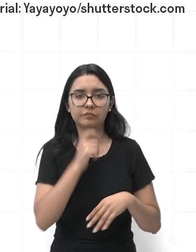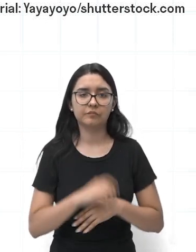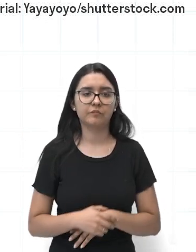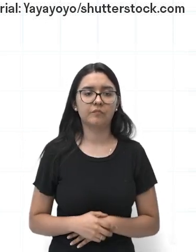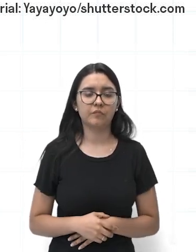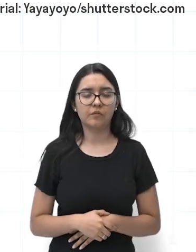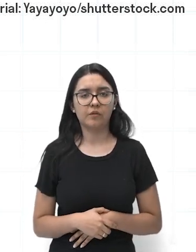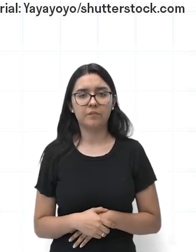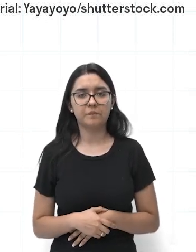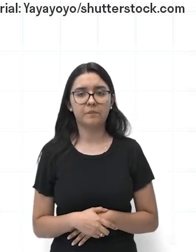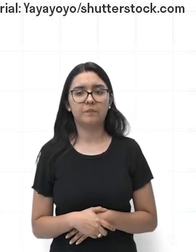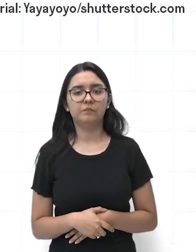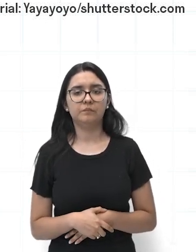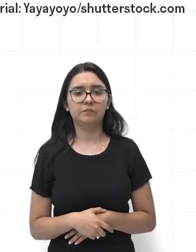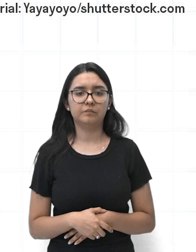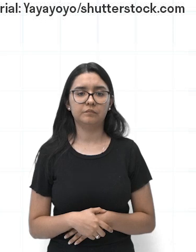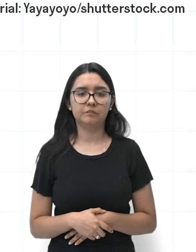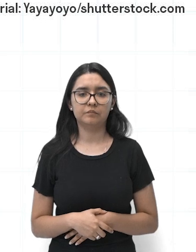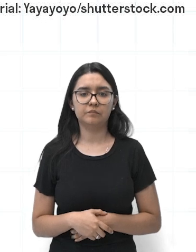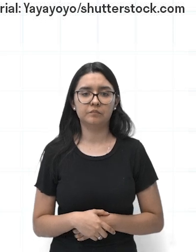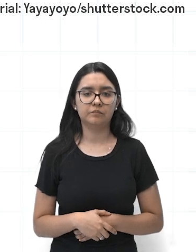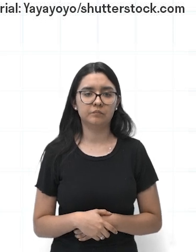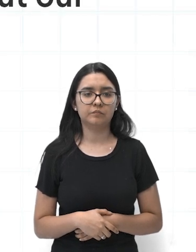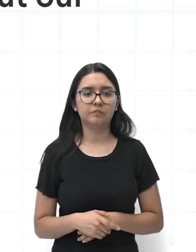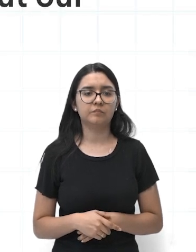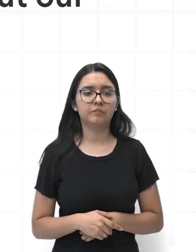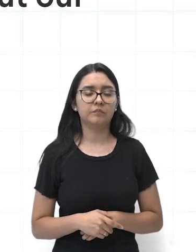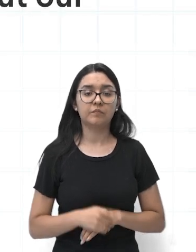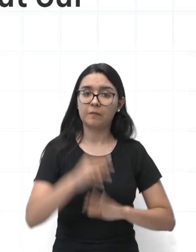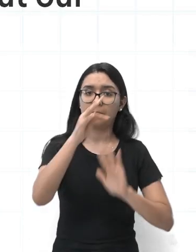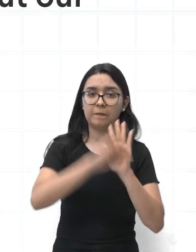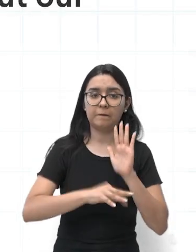coffee. Vejam comigo o texto.